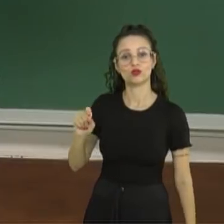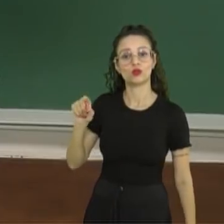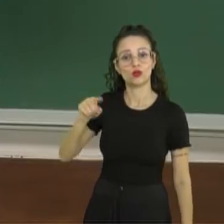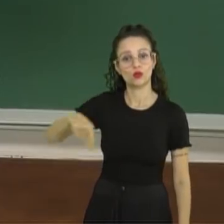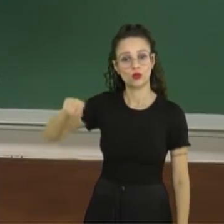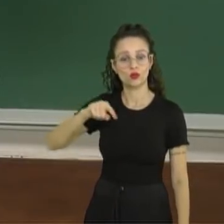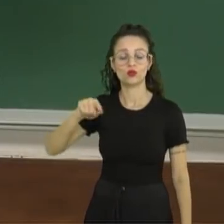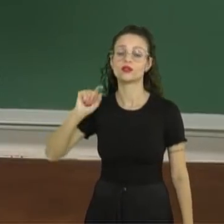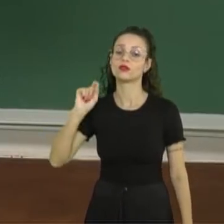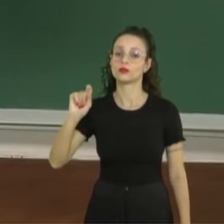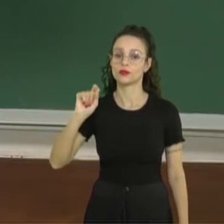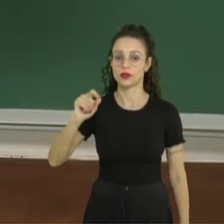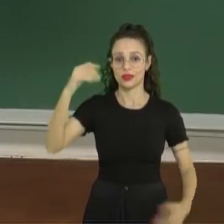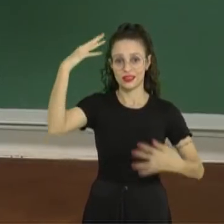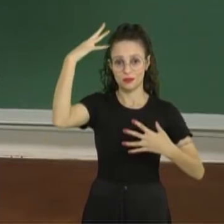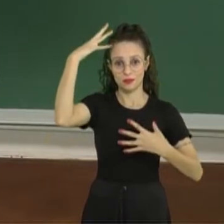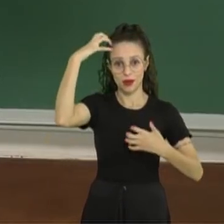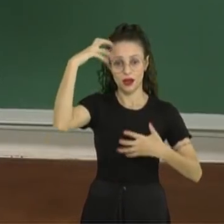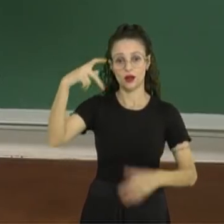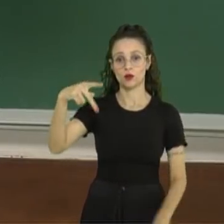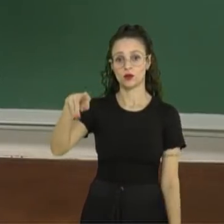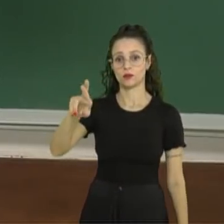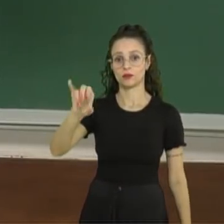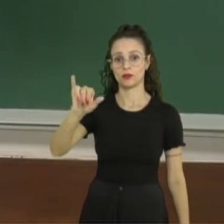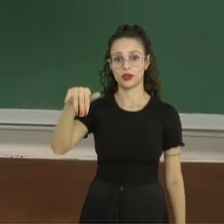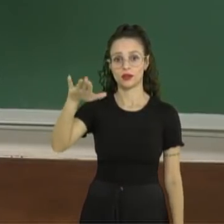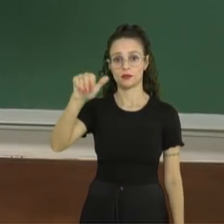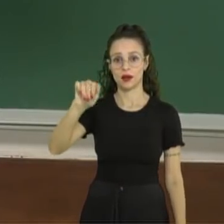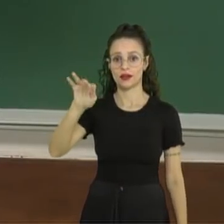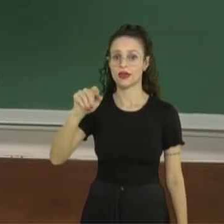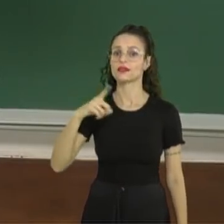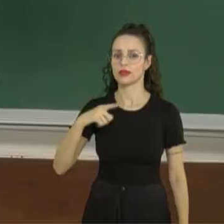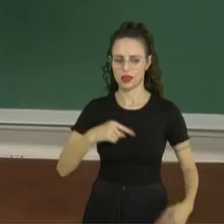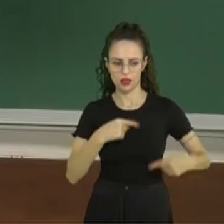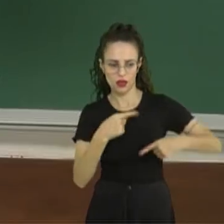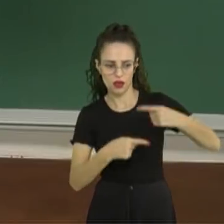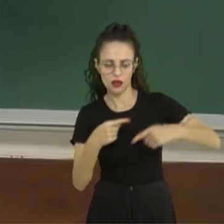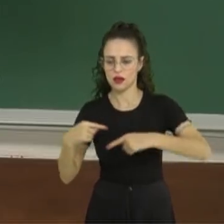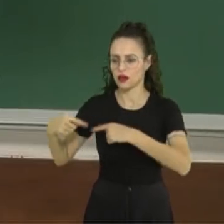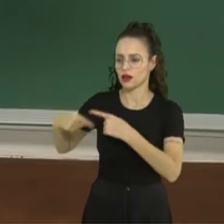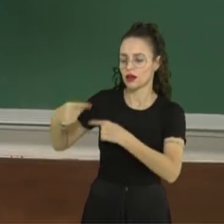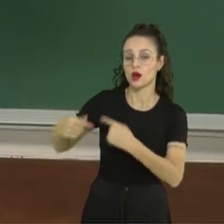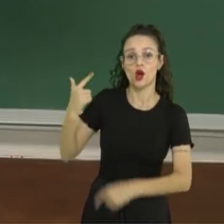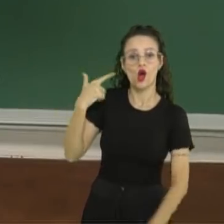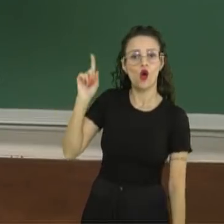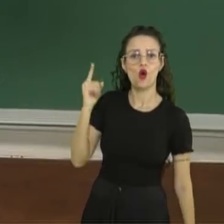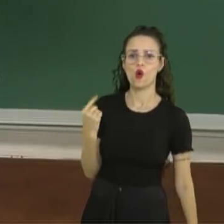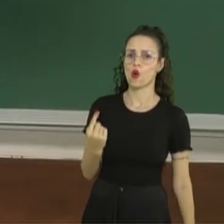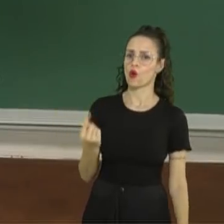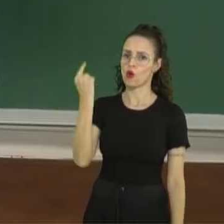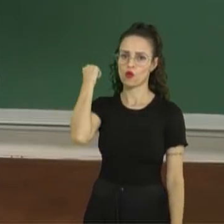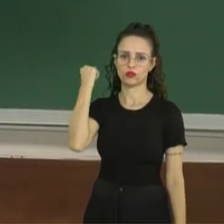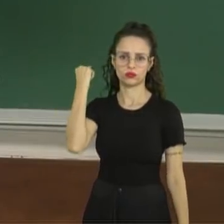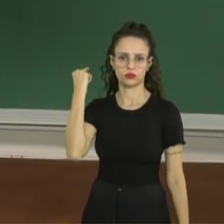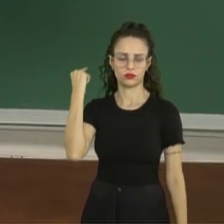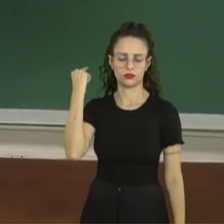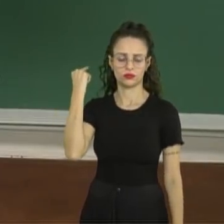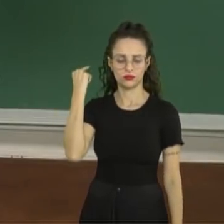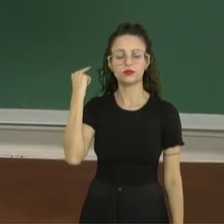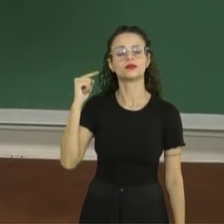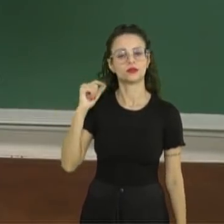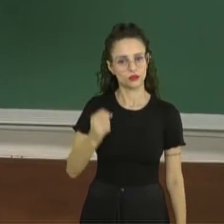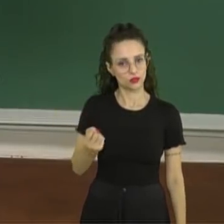hominídeos, os homens, e os primatas têm um ancestral comum, vieram de uma outra espécie